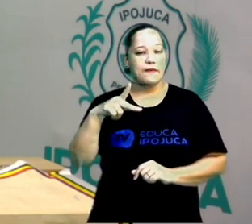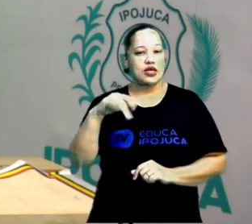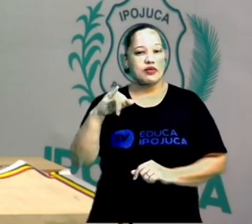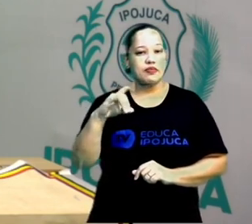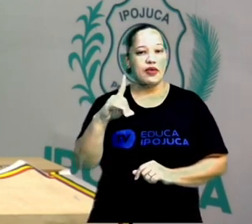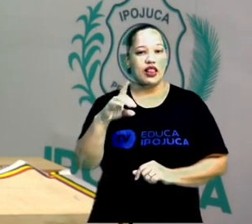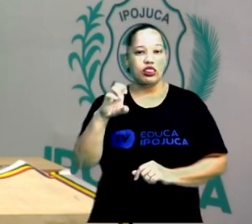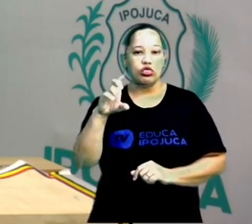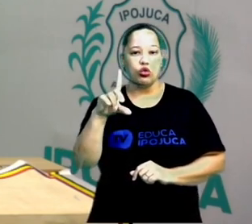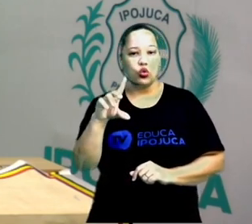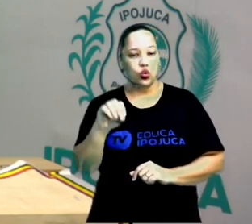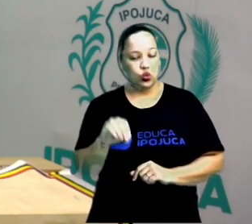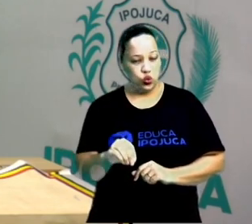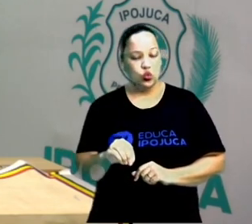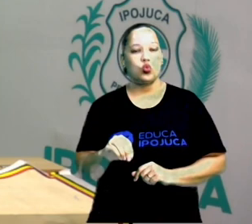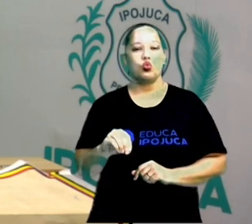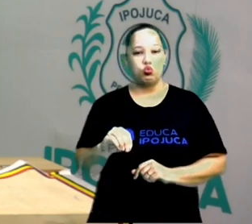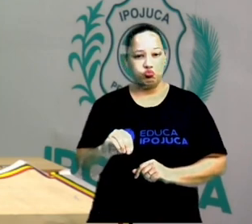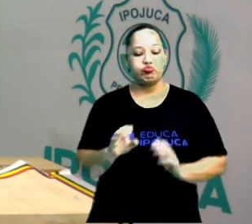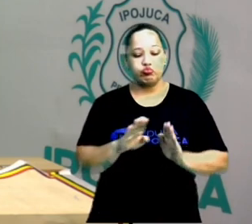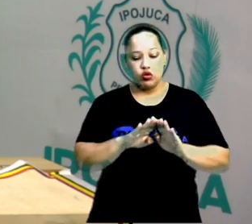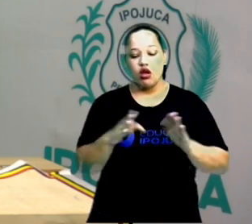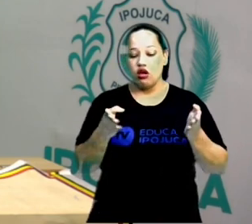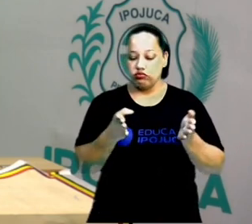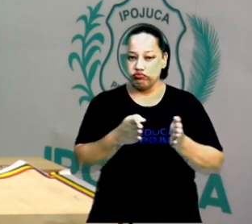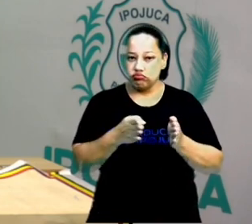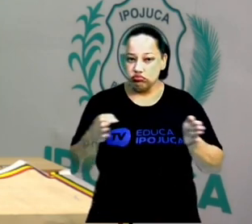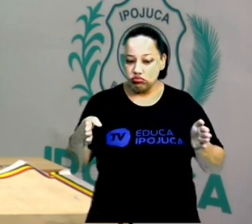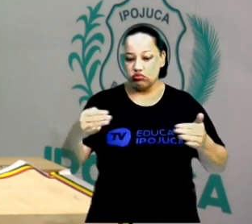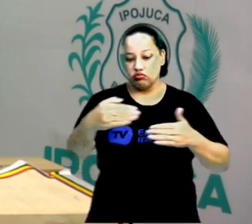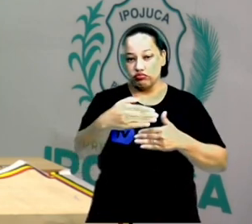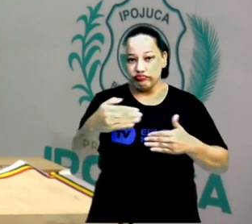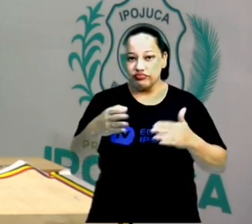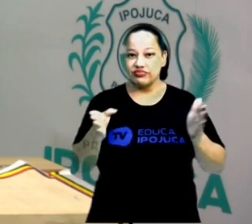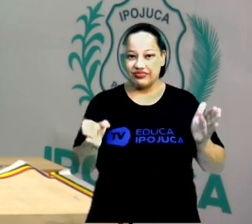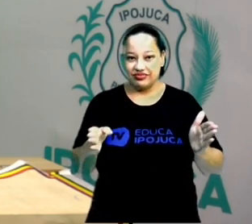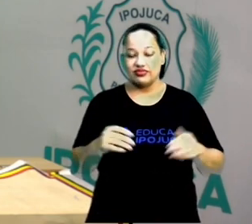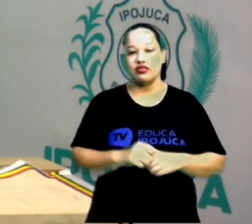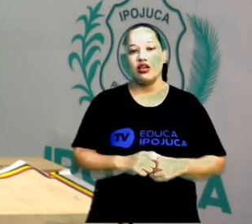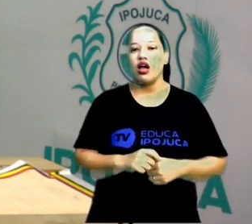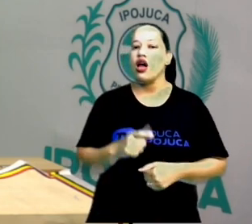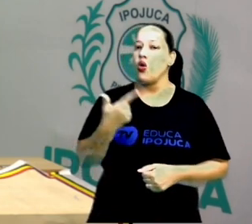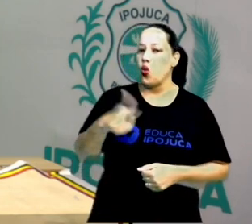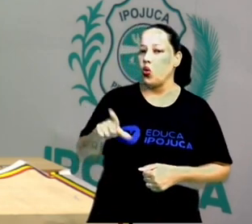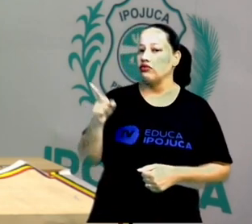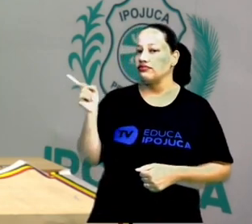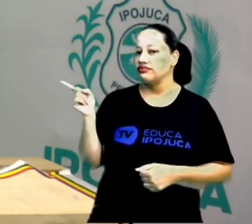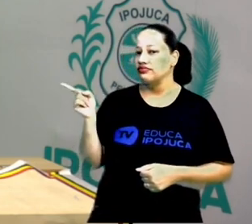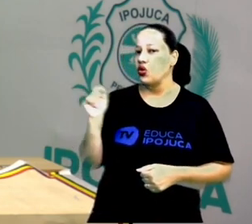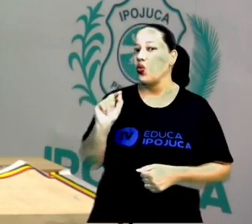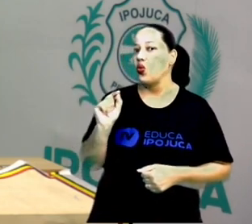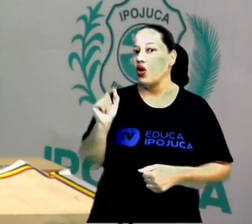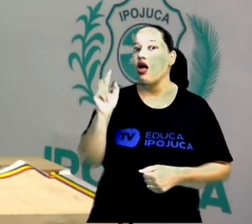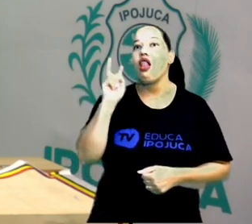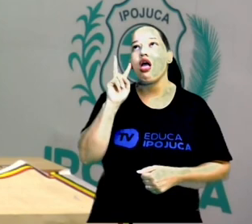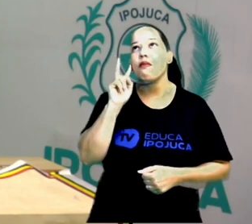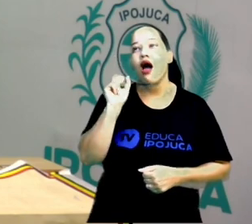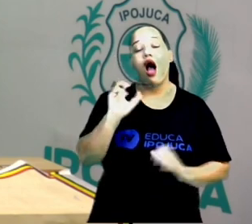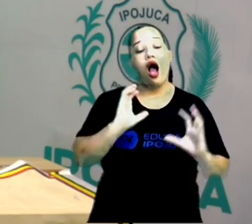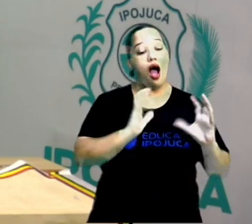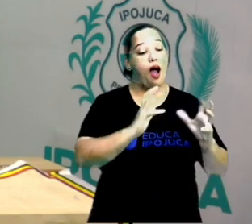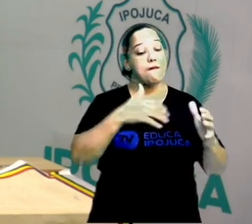Esta figura, que parece com o quê? Lembra o quê? Uma